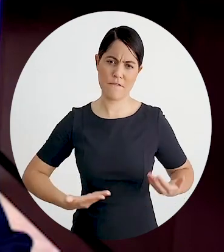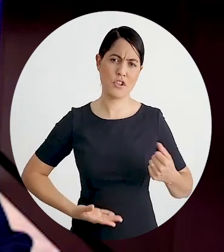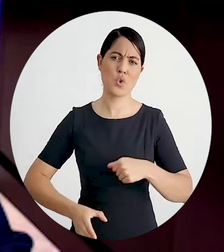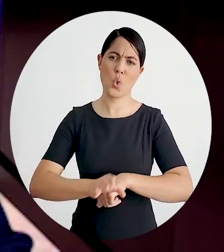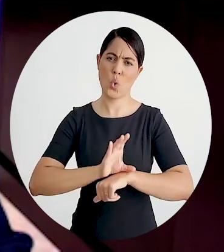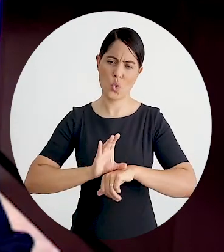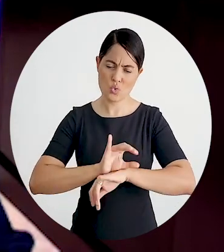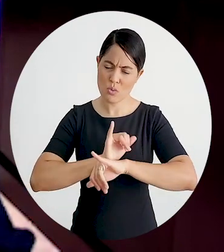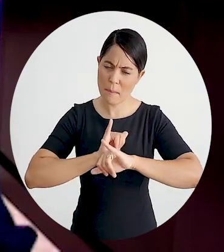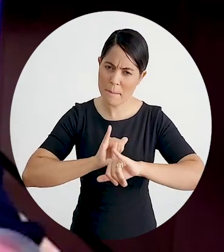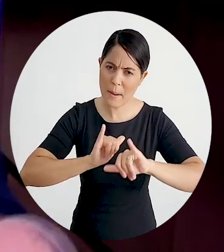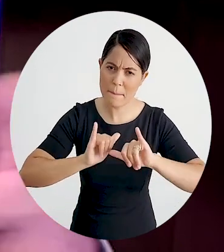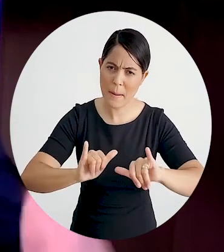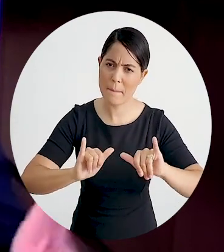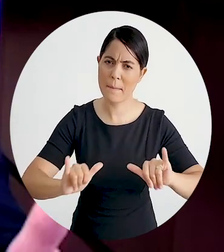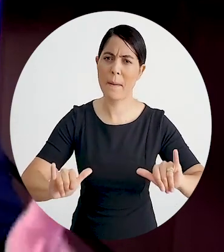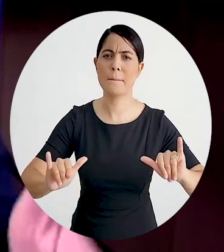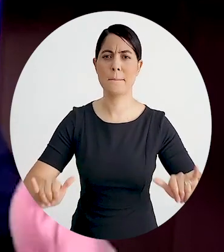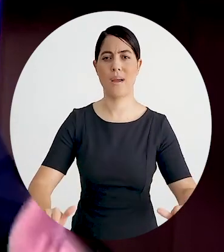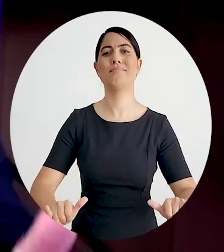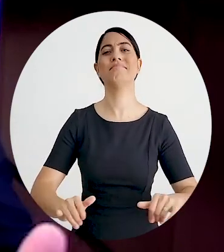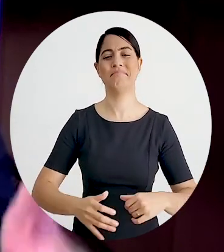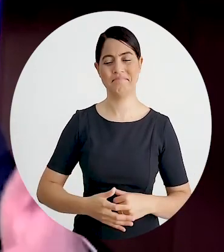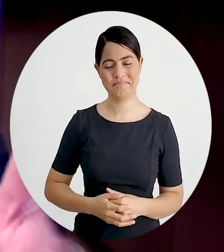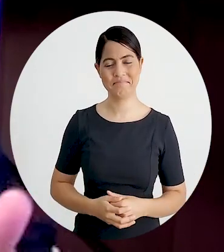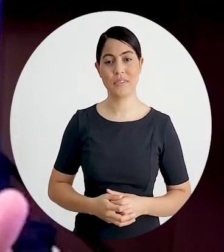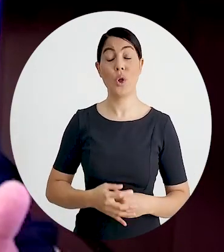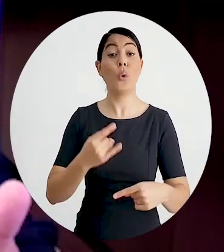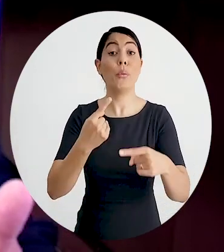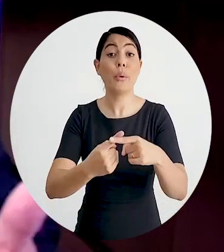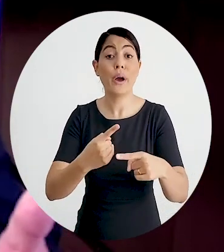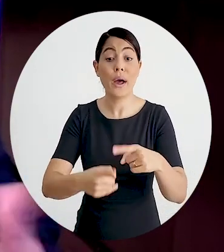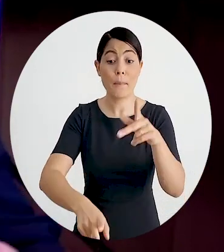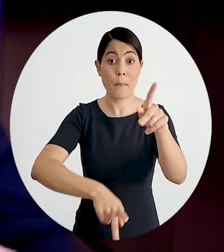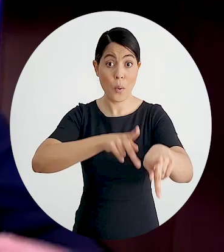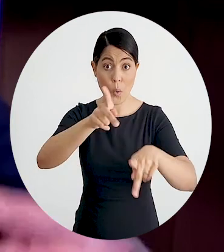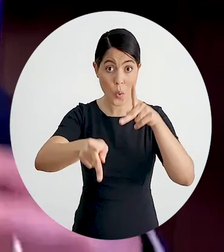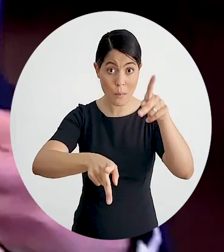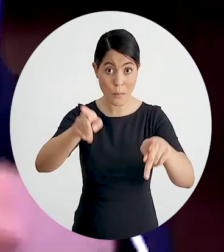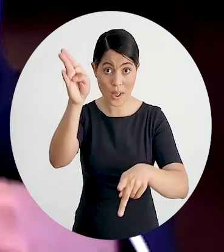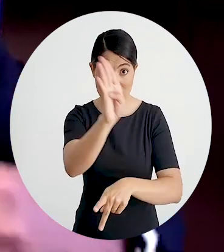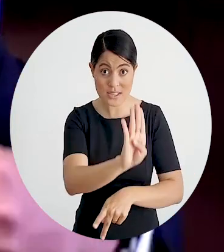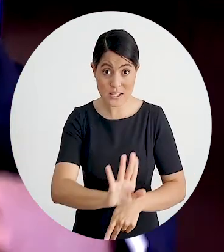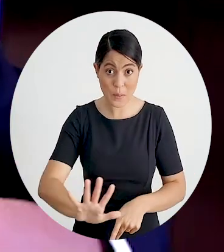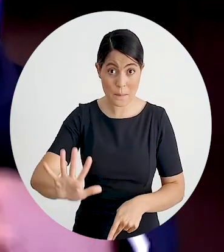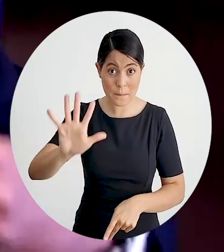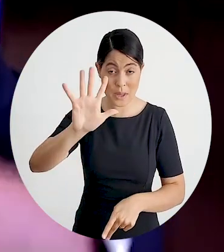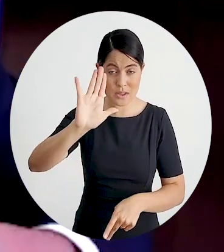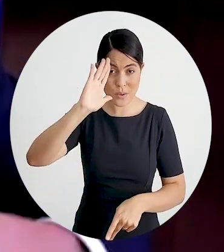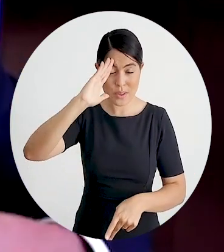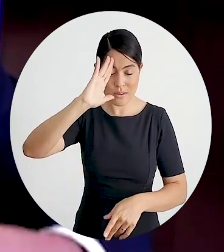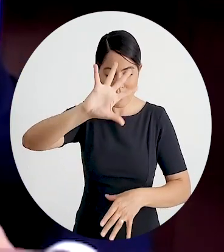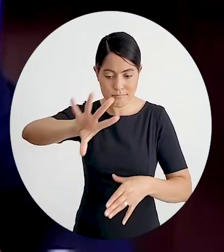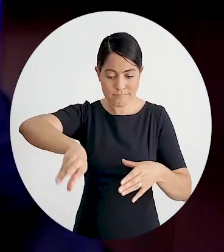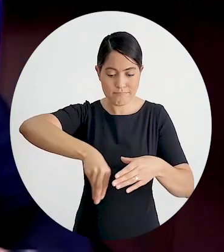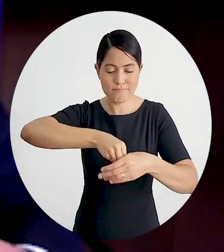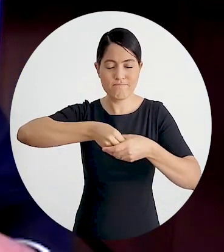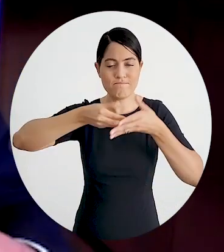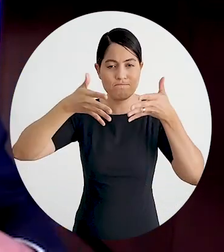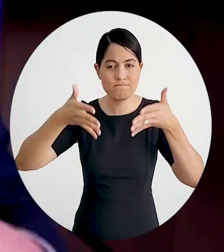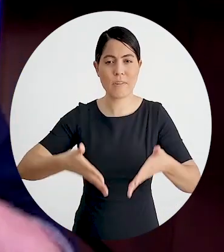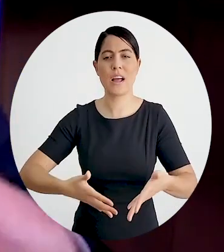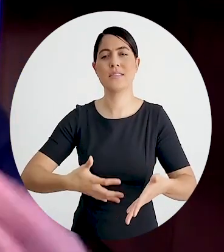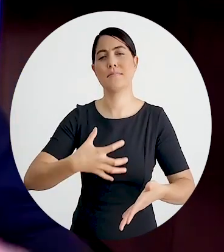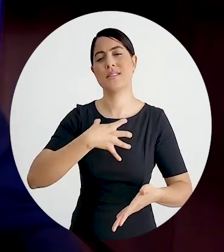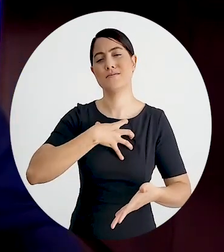que é feito na divulgação da importância da Constituição, para que o cidadão brasileiro se sinta